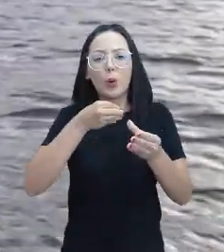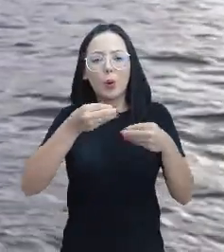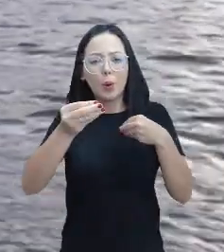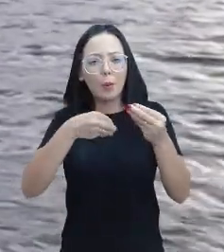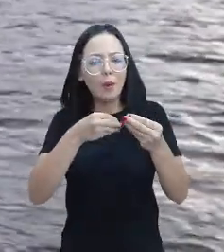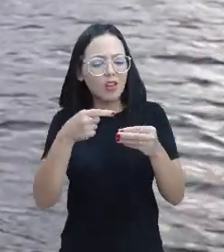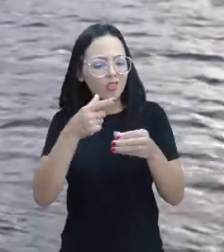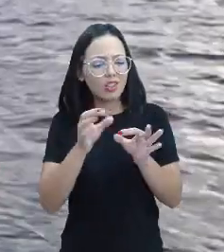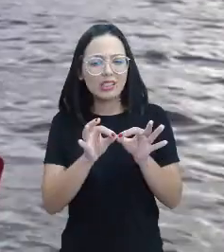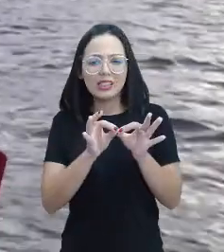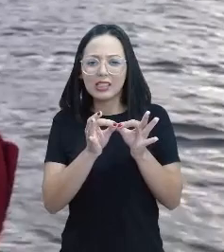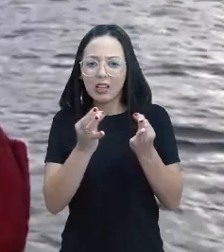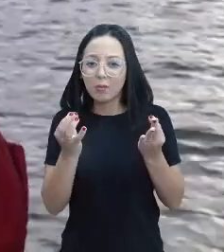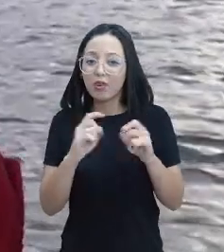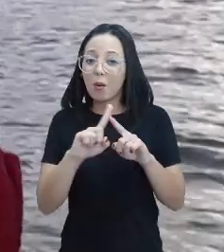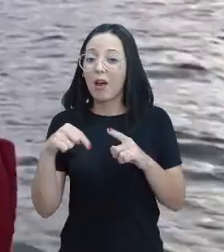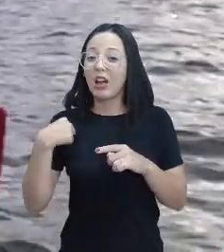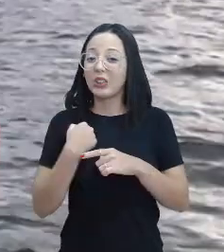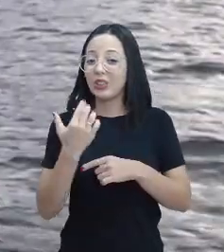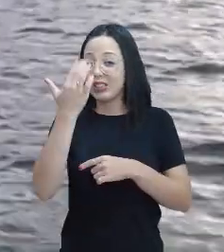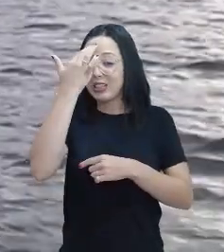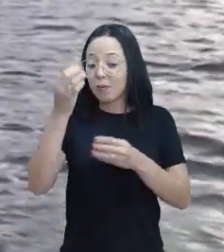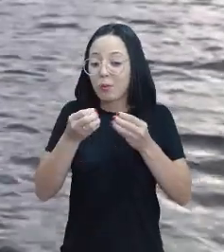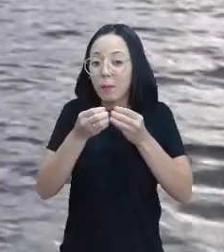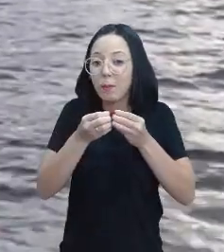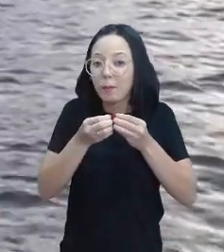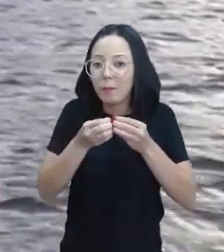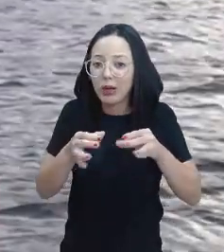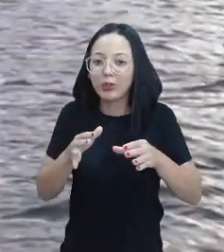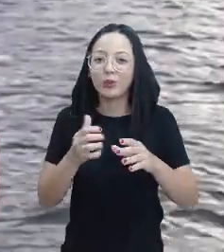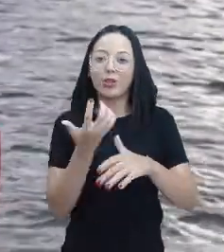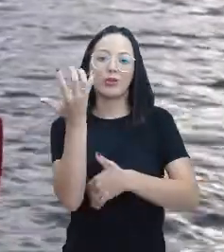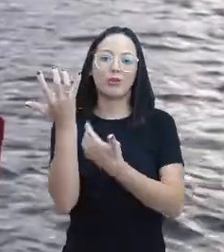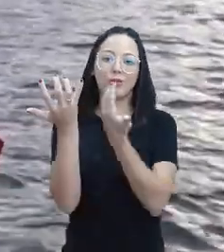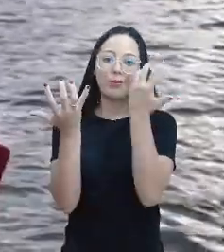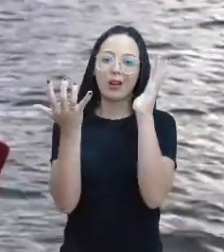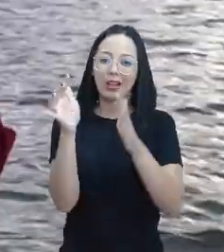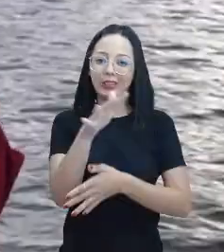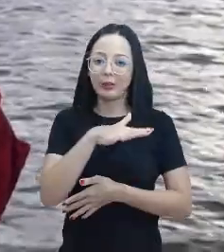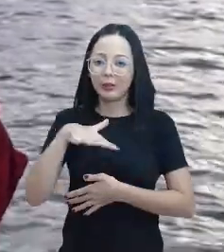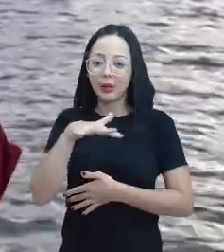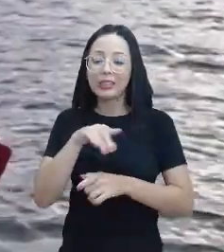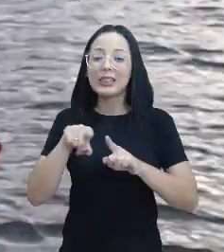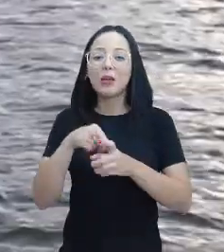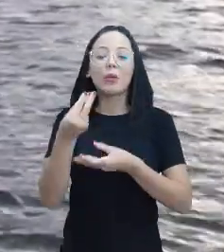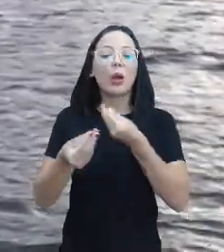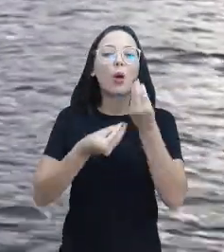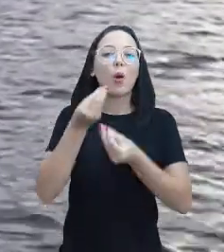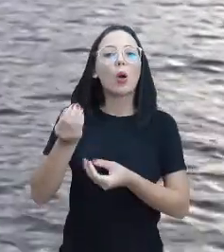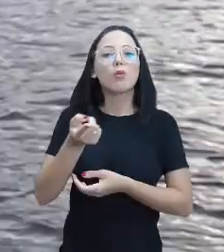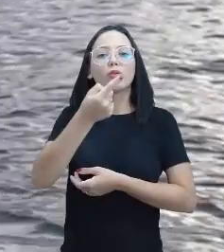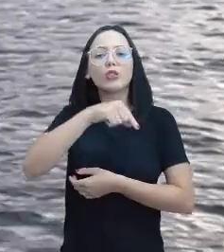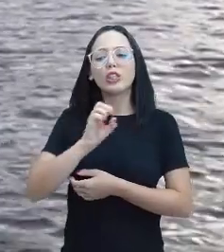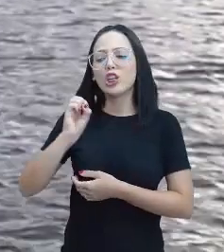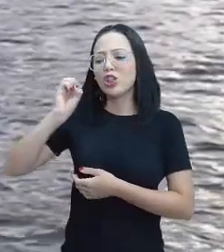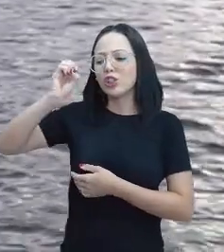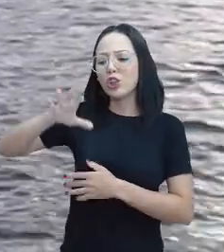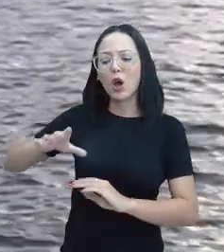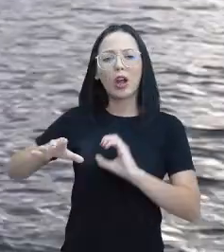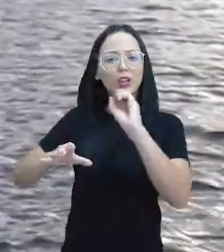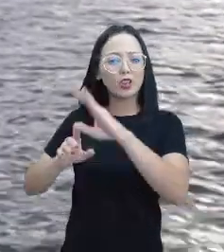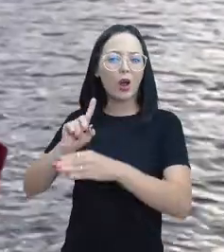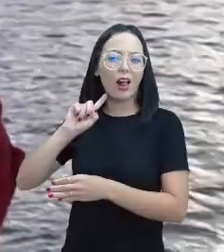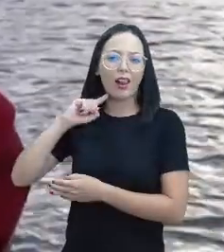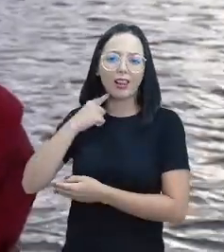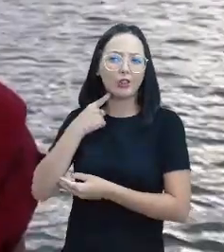ser simples, mas que a gente sabe que traz um dano tremendo para a natureza, até a forma como você descarta o seu